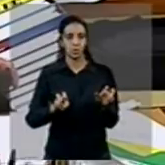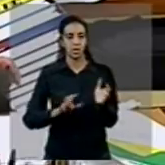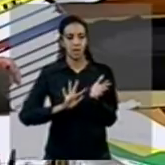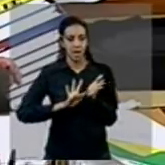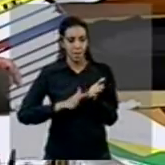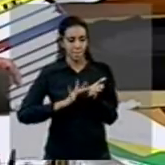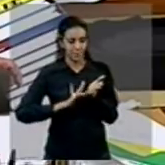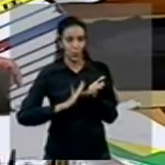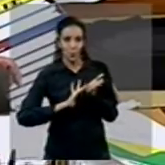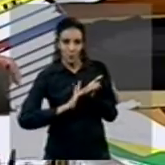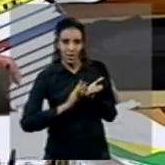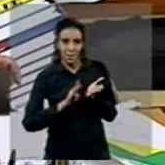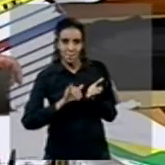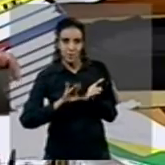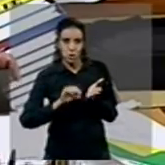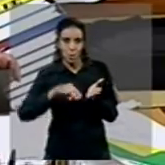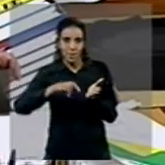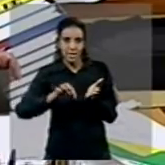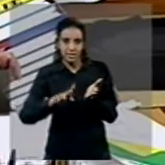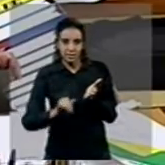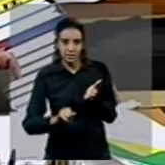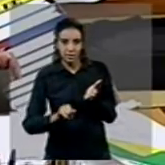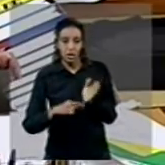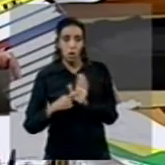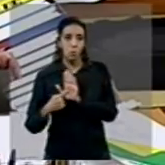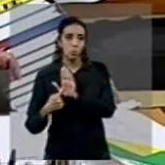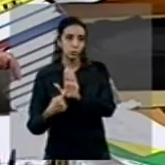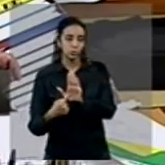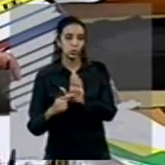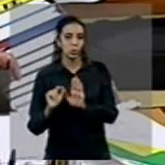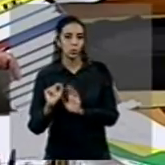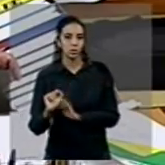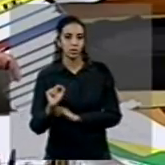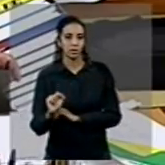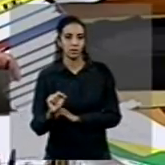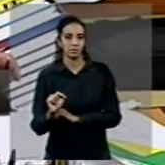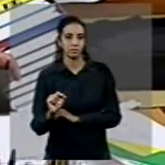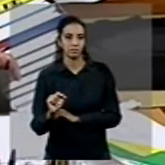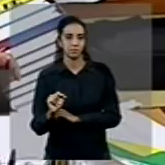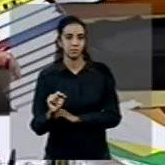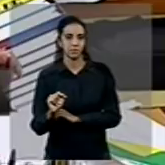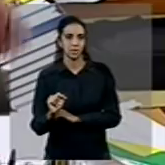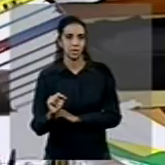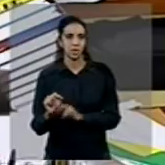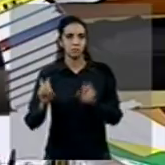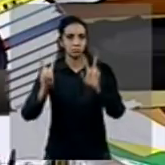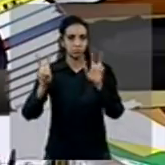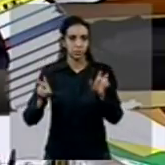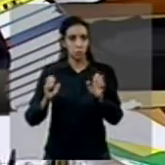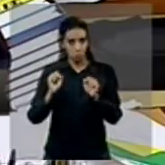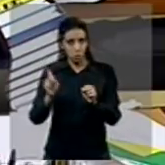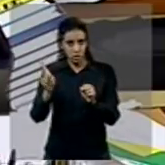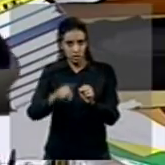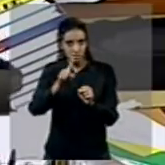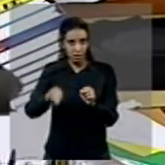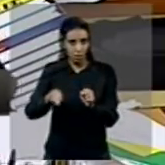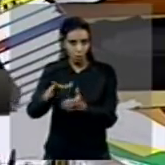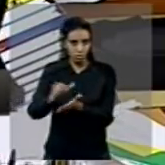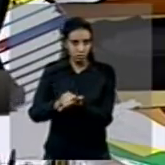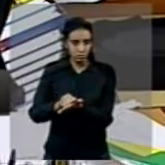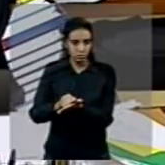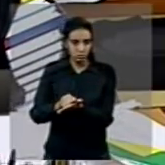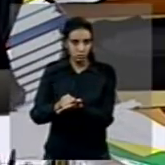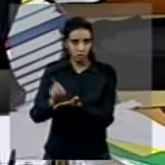biométrica apresentou como sanção o cancelamento do cadastro, porque